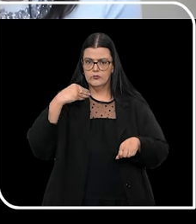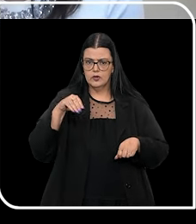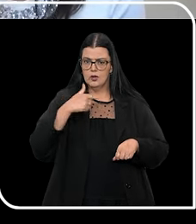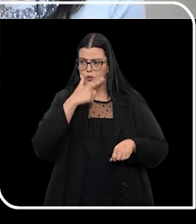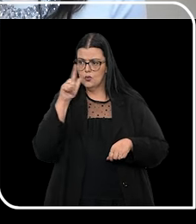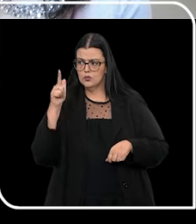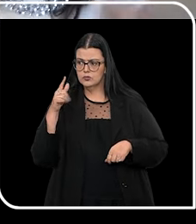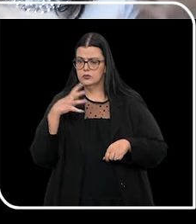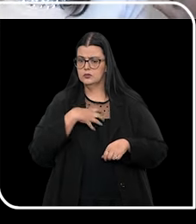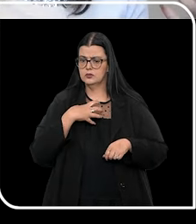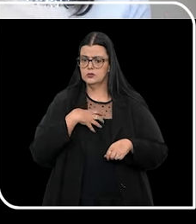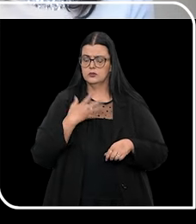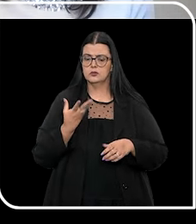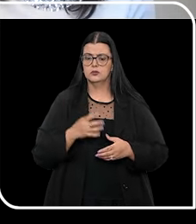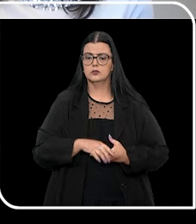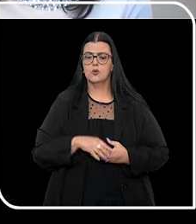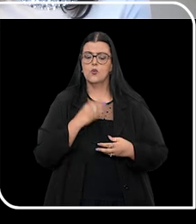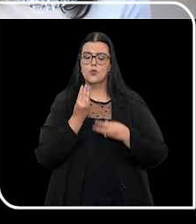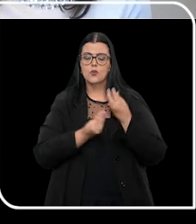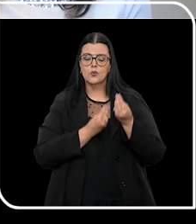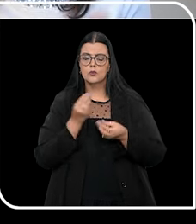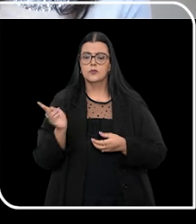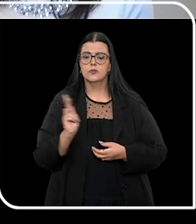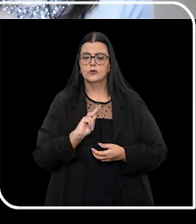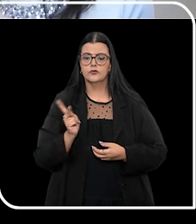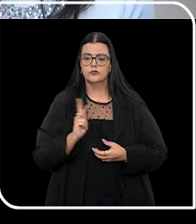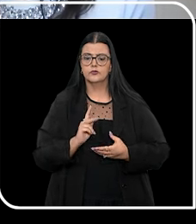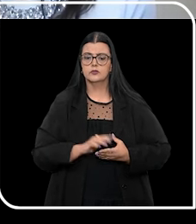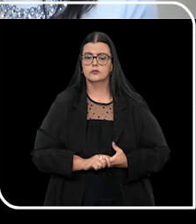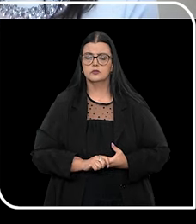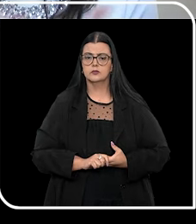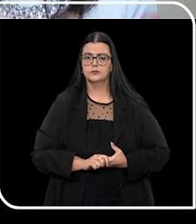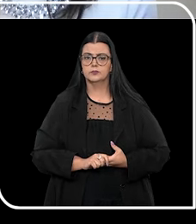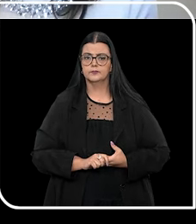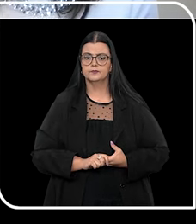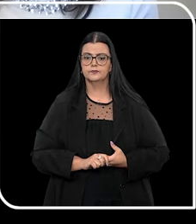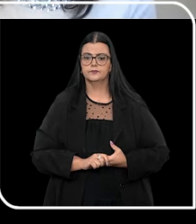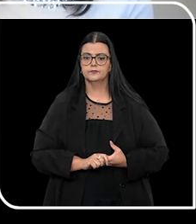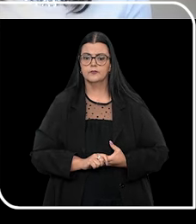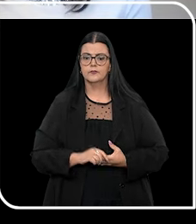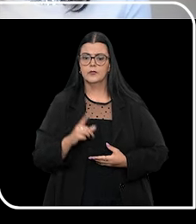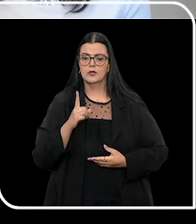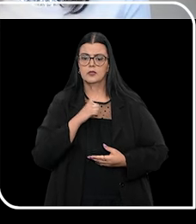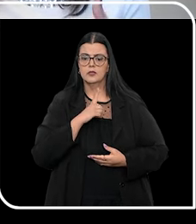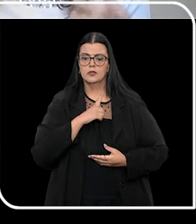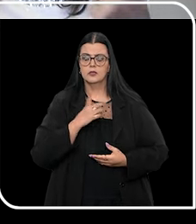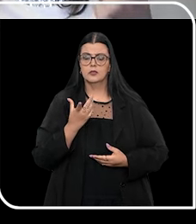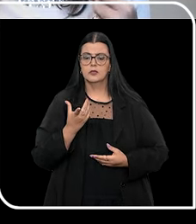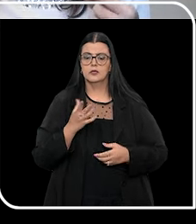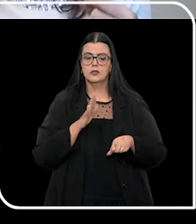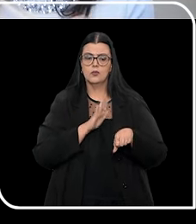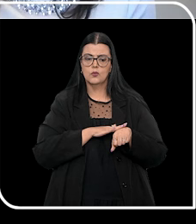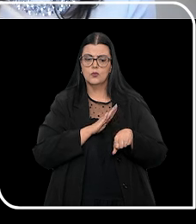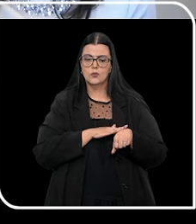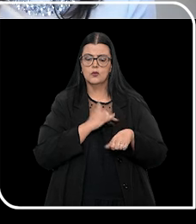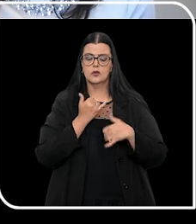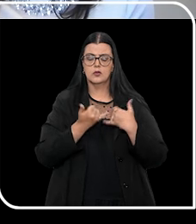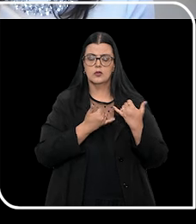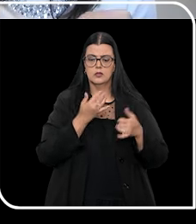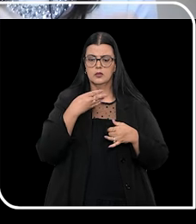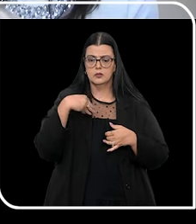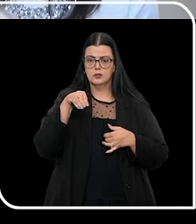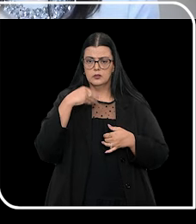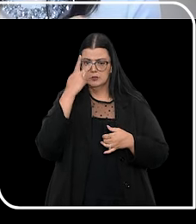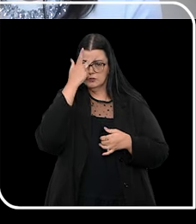horário do intervalo Será que mais alguém se incomoda como que a professora vai abordar isso né se eu tenho o o